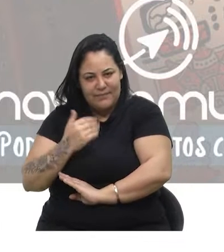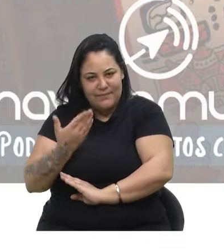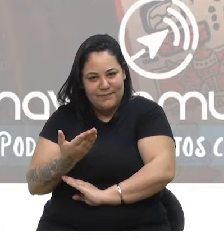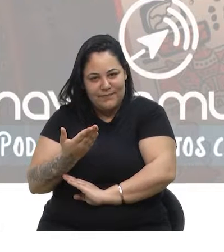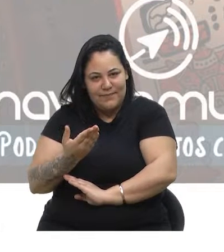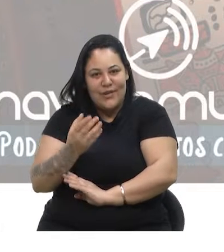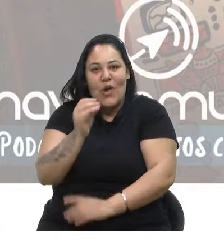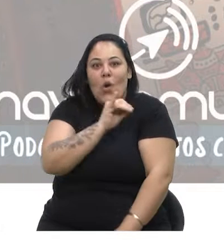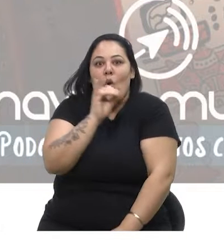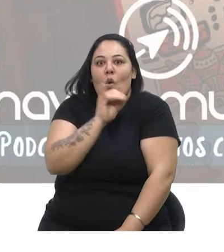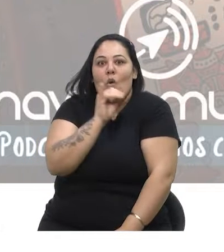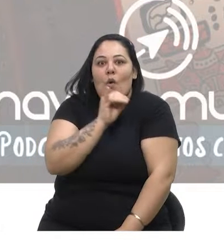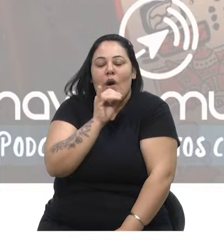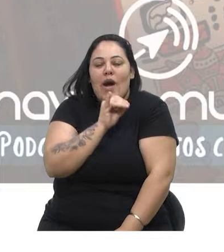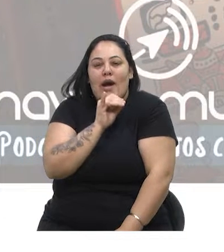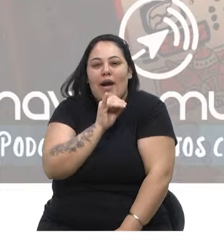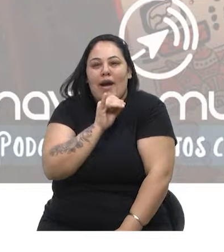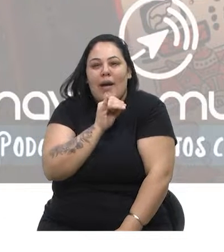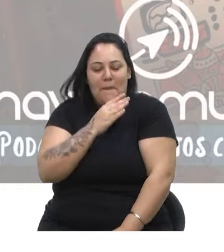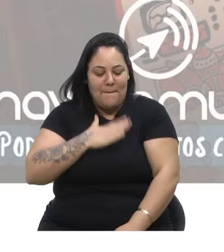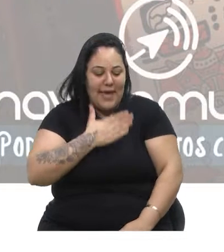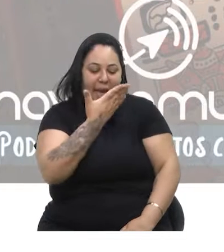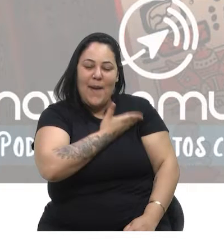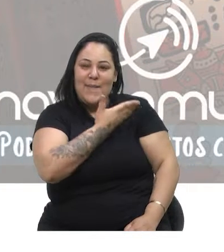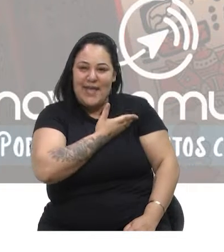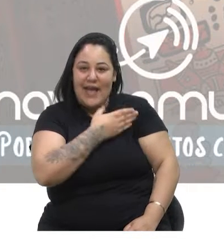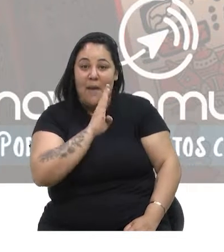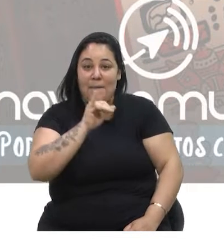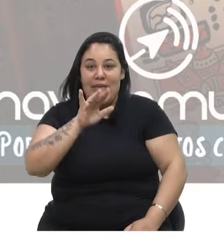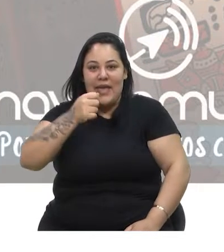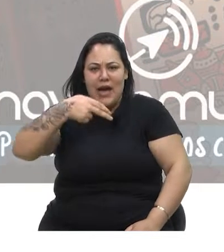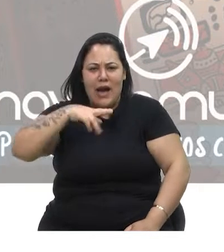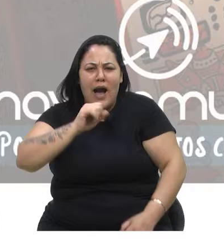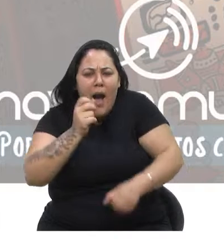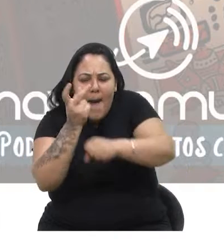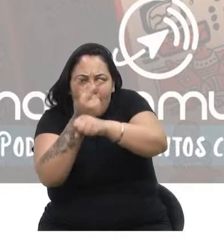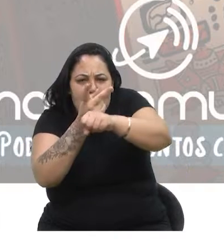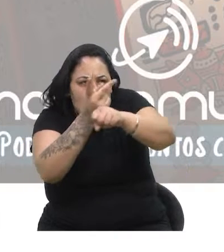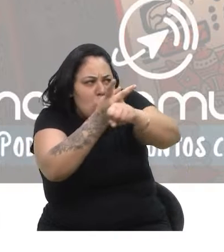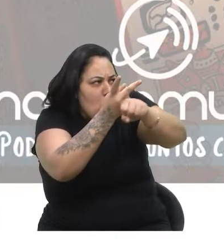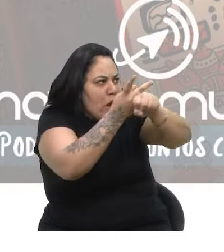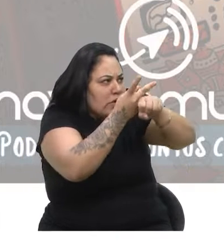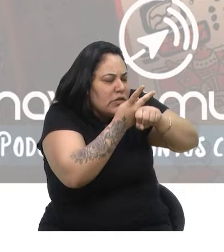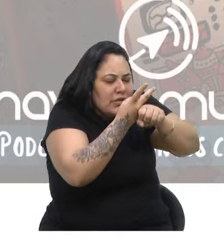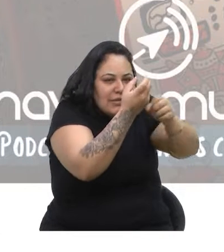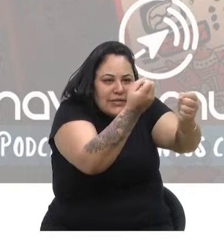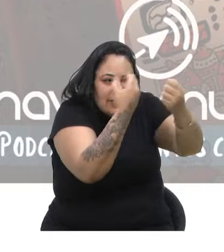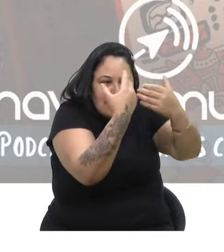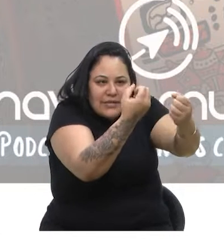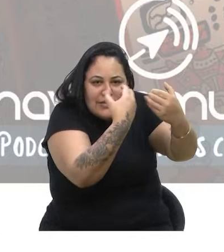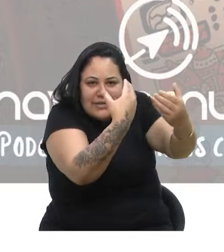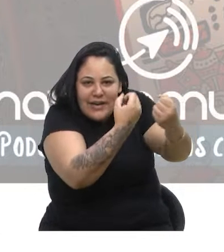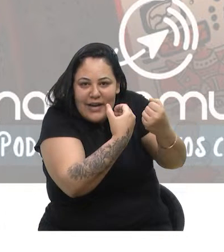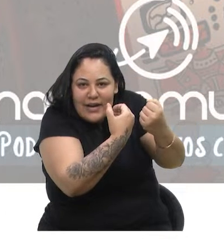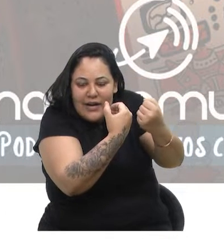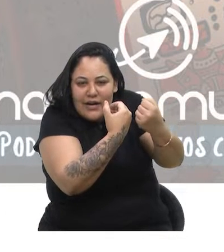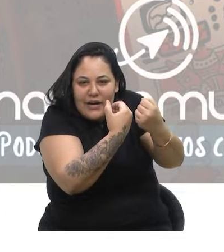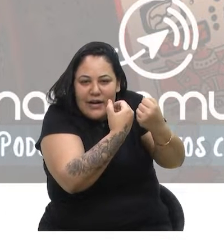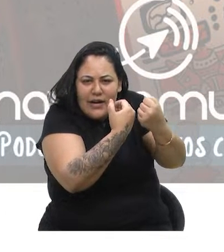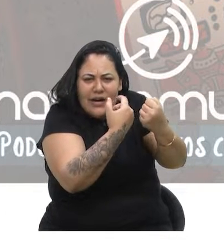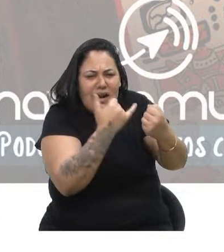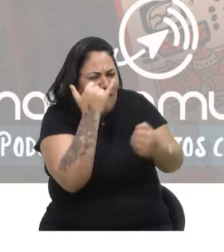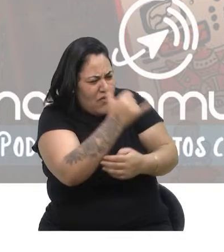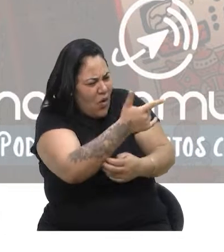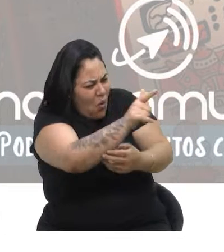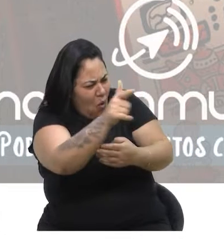Ikal. Olá, Malobkin. Minha amiga Bianca está em busca de um ensinamento.